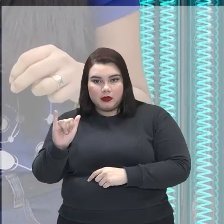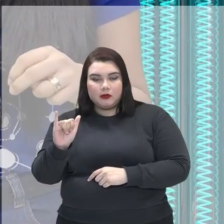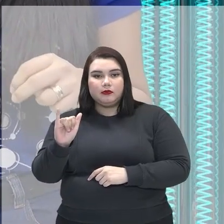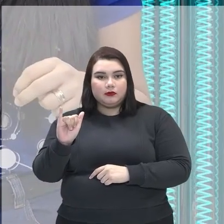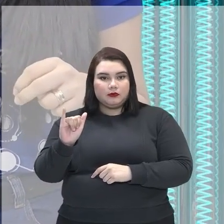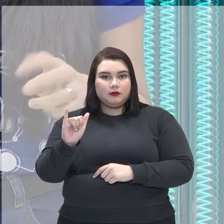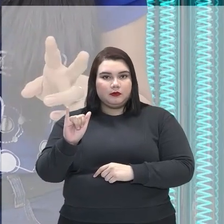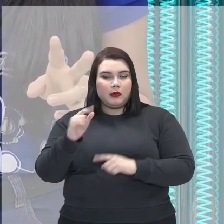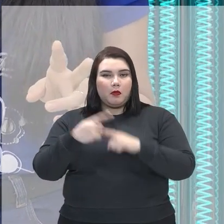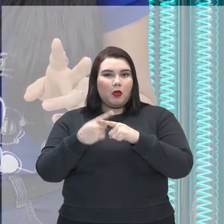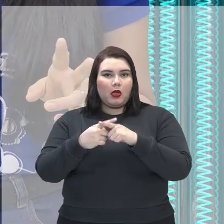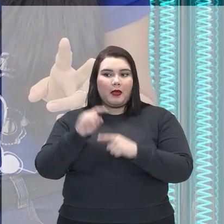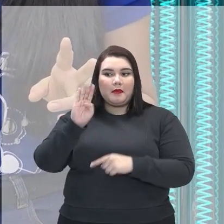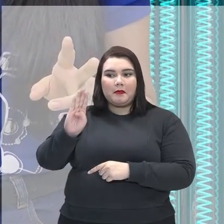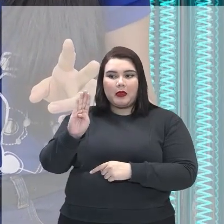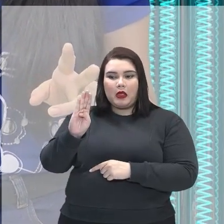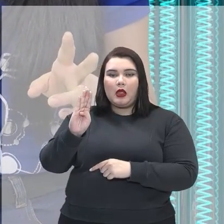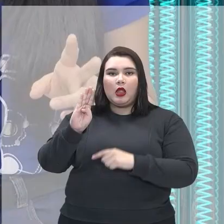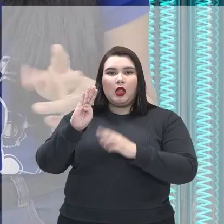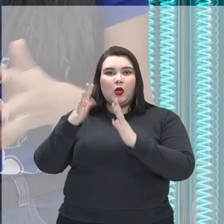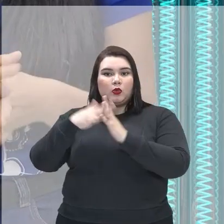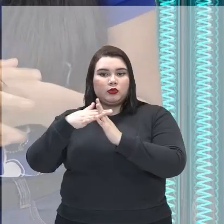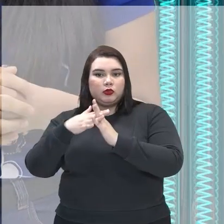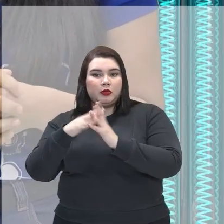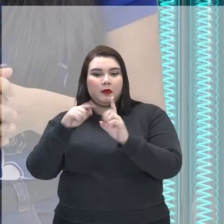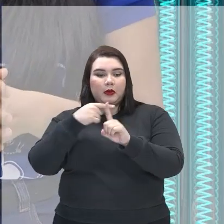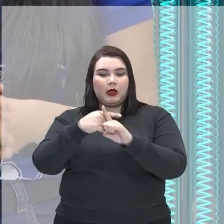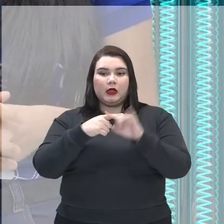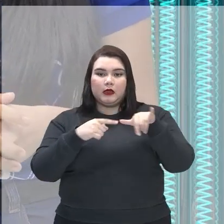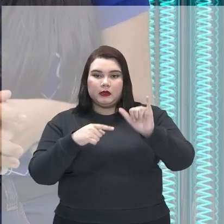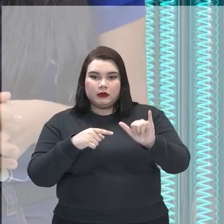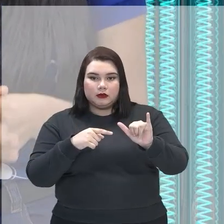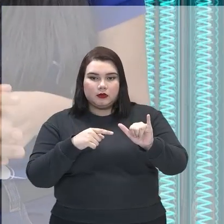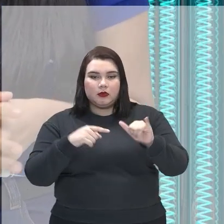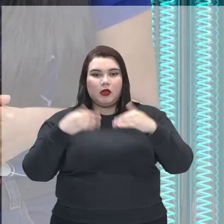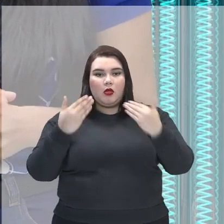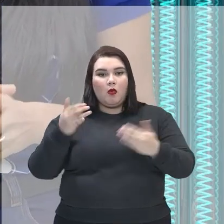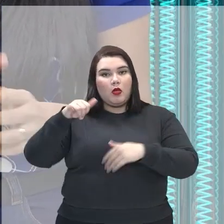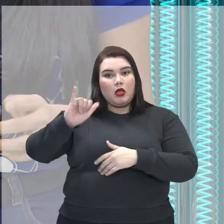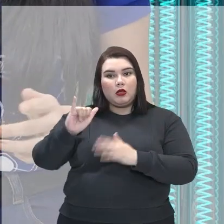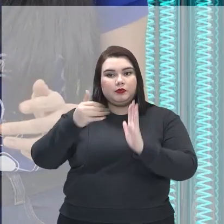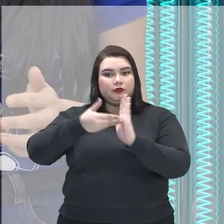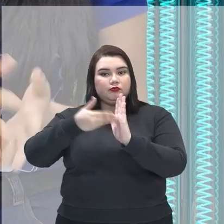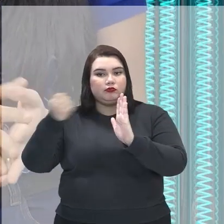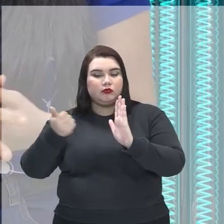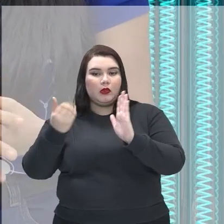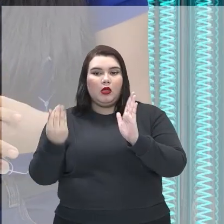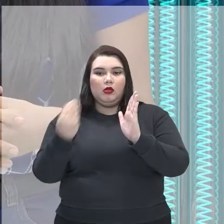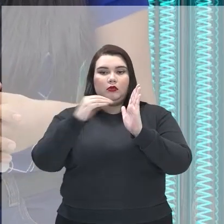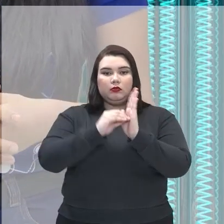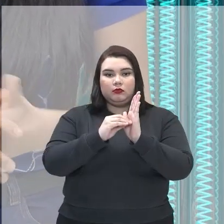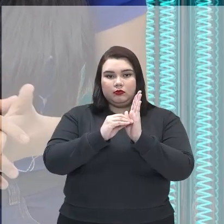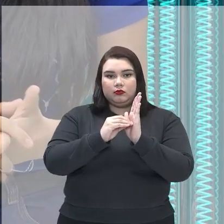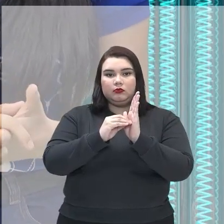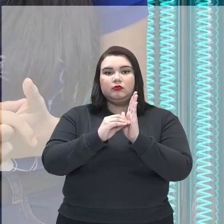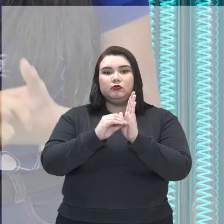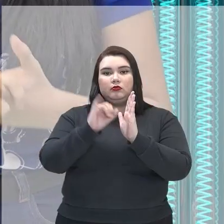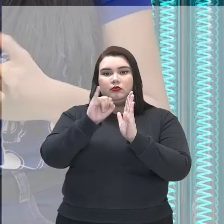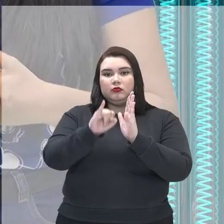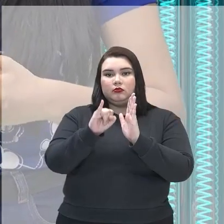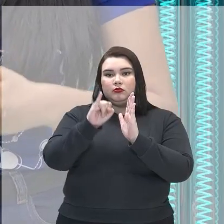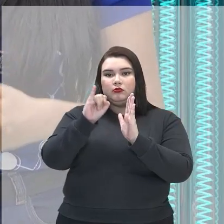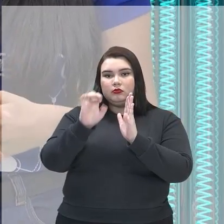Y, ele vai perder o Y e acrescentar IES. Viram que o Y sumiu aí?